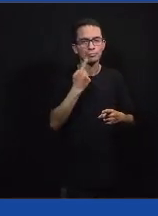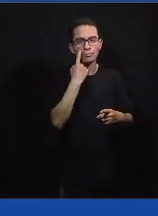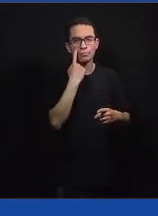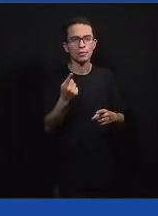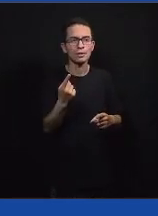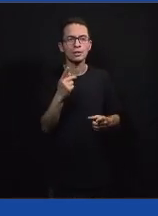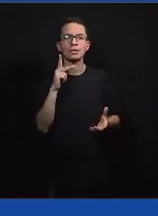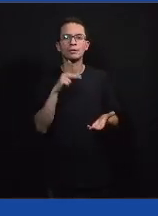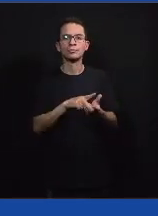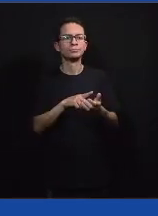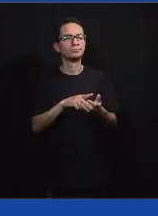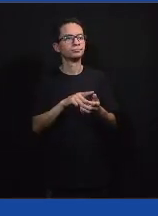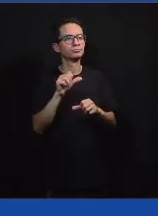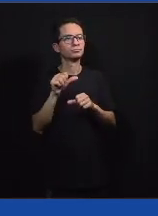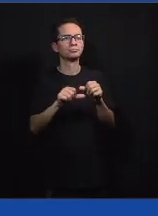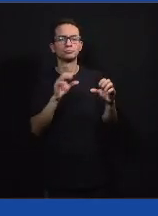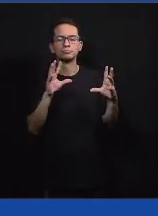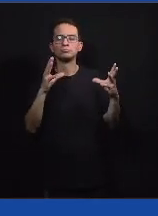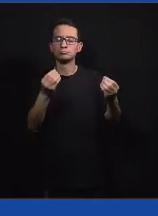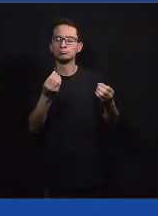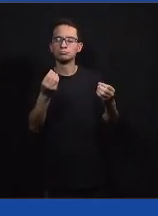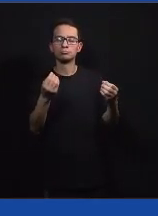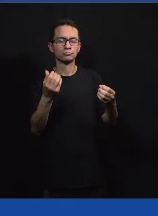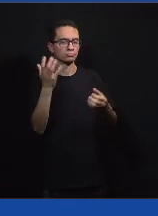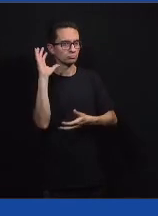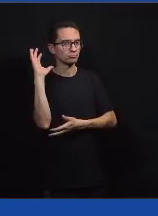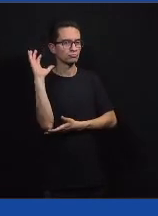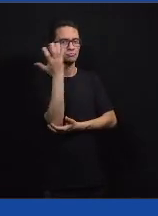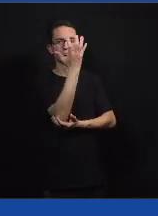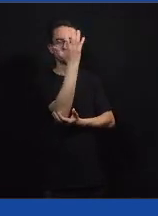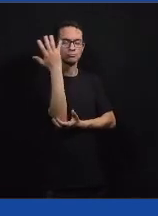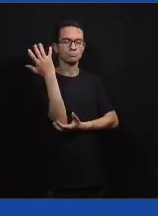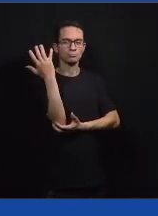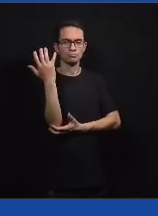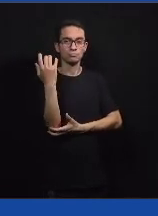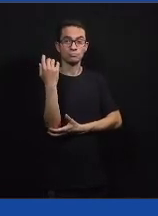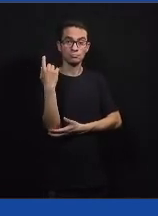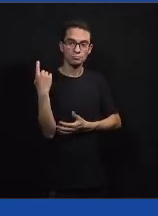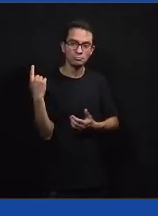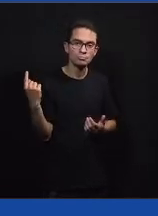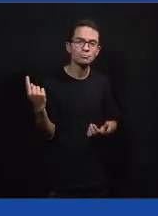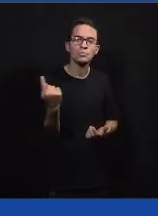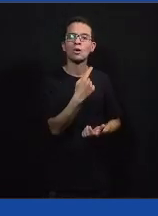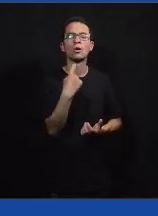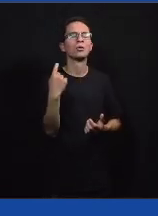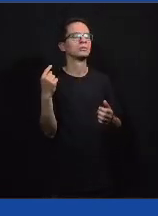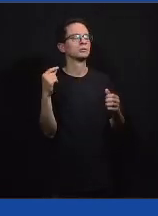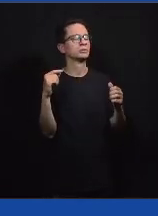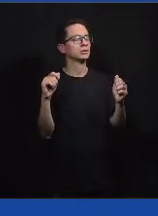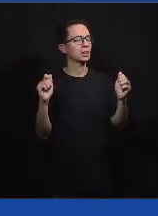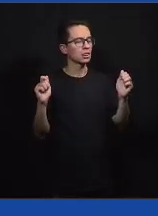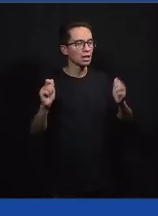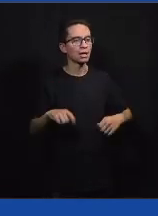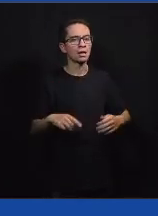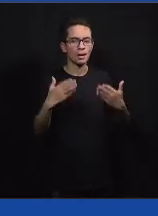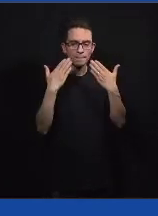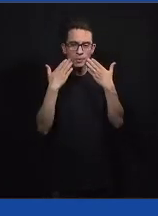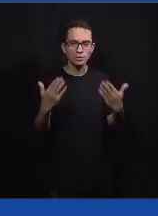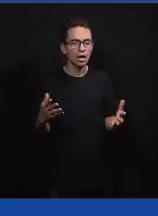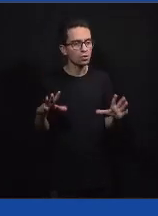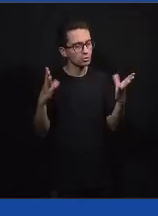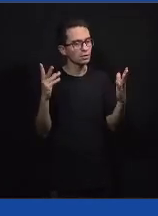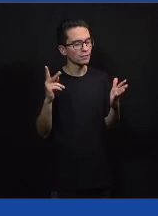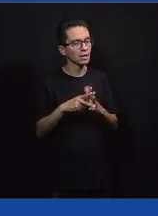fazer de fato essa reforma lá na praça e na quadra só que a gente pretende sim é apresentar e de fato